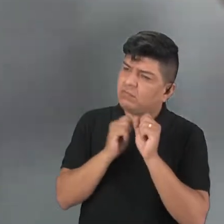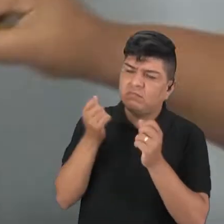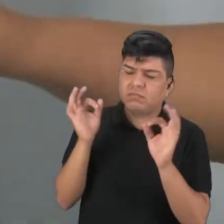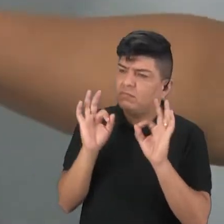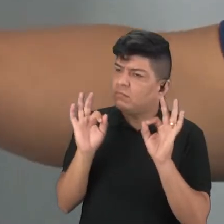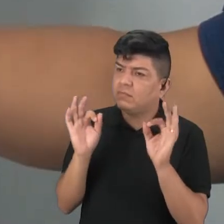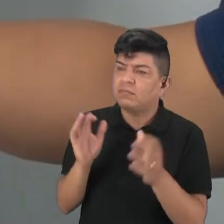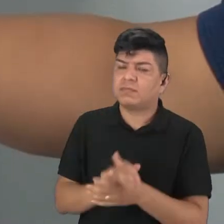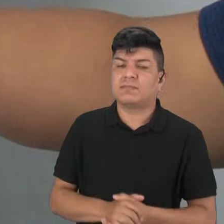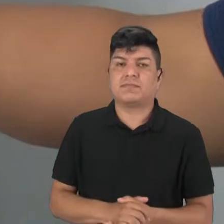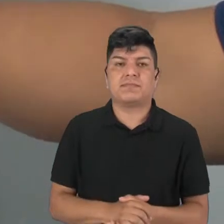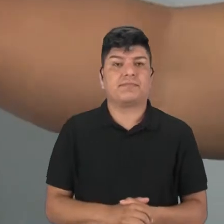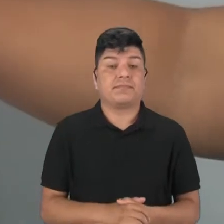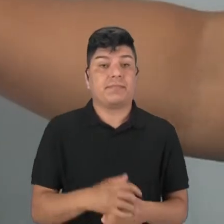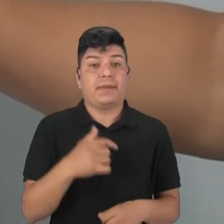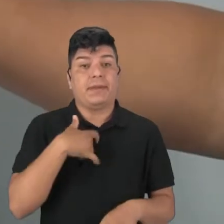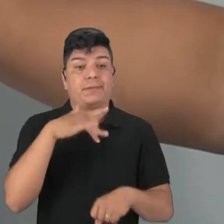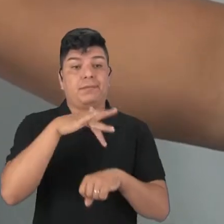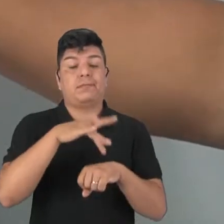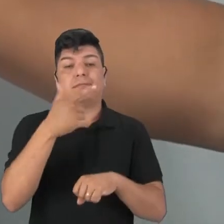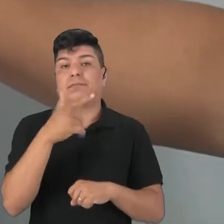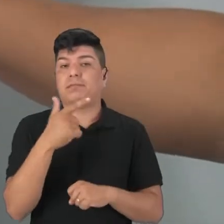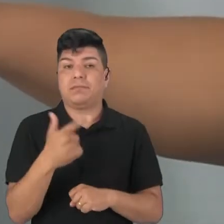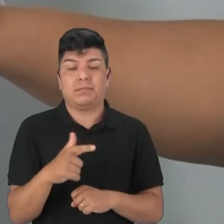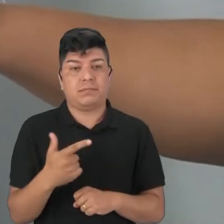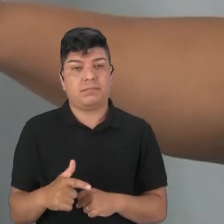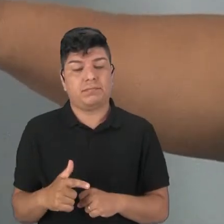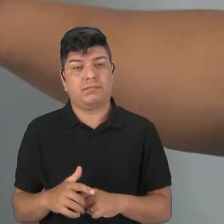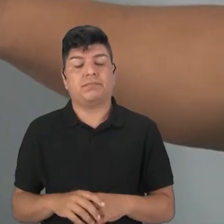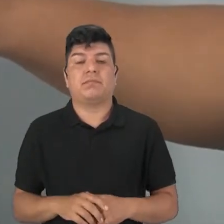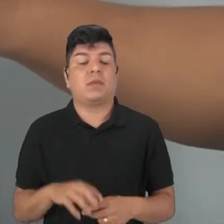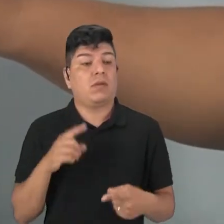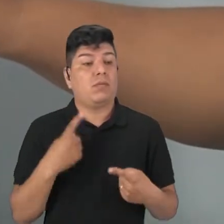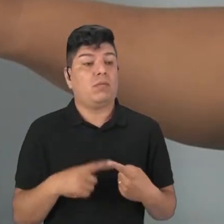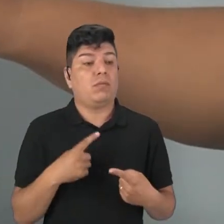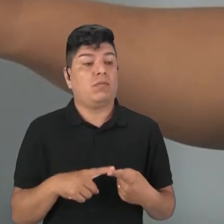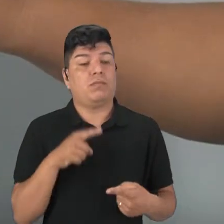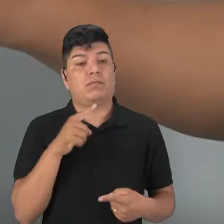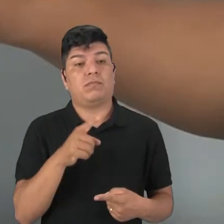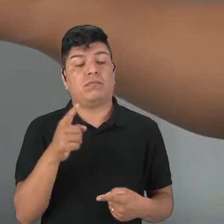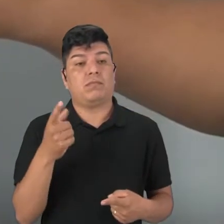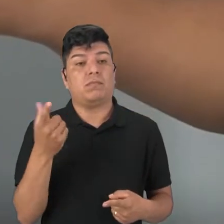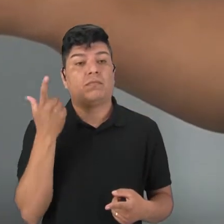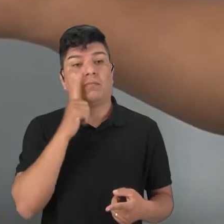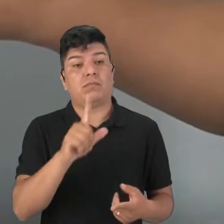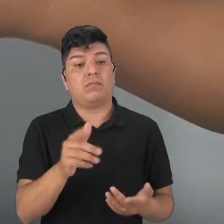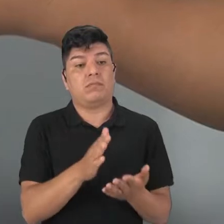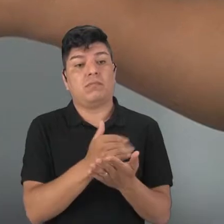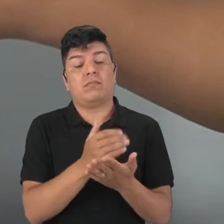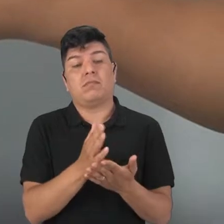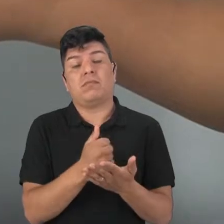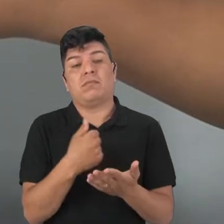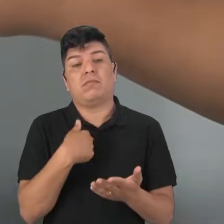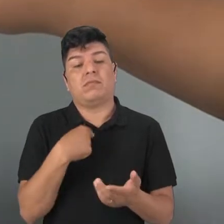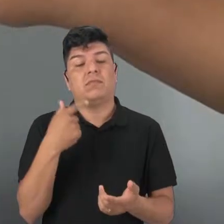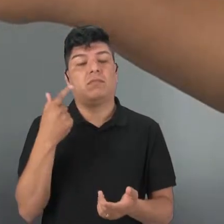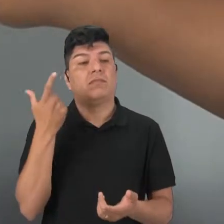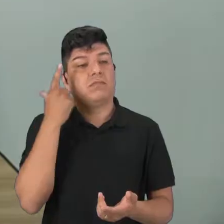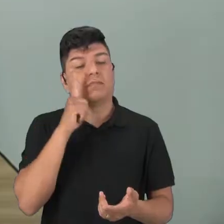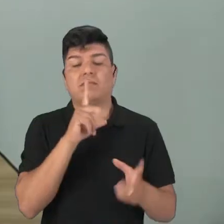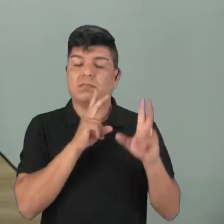dorme. Eu não tenho culpa. Por que você não arruma um livro que me